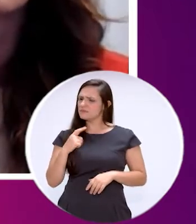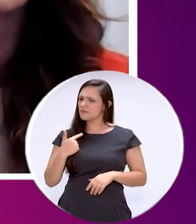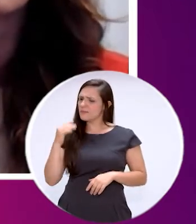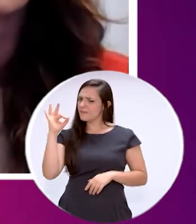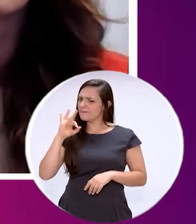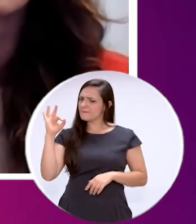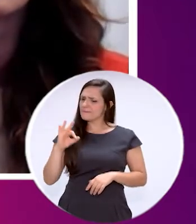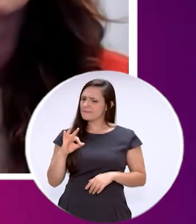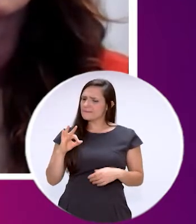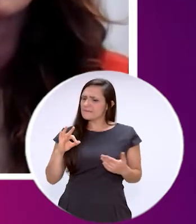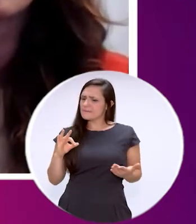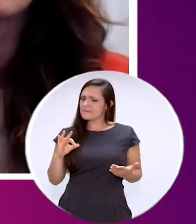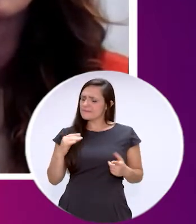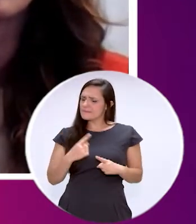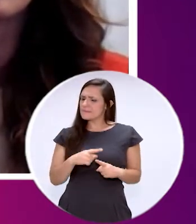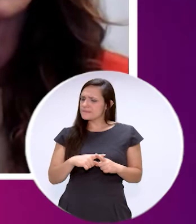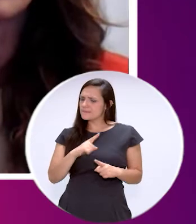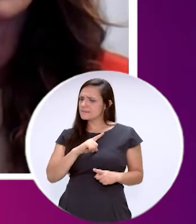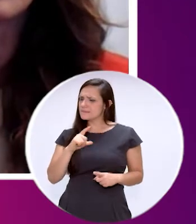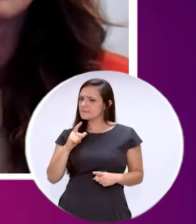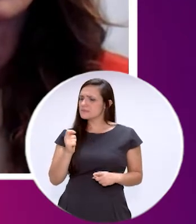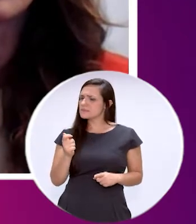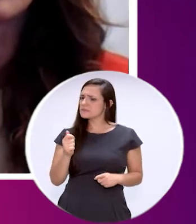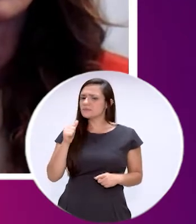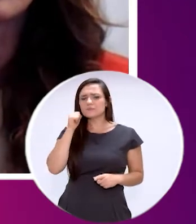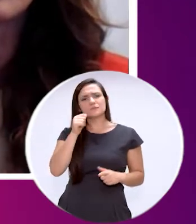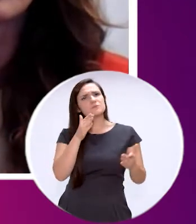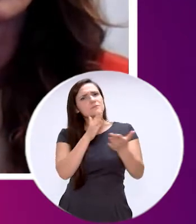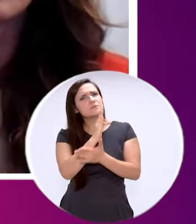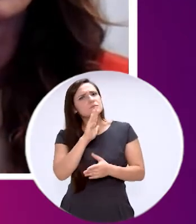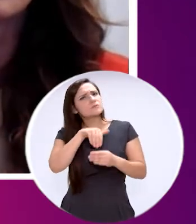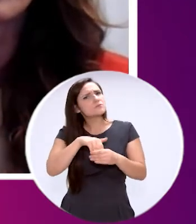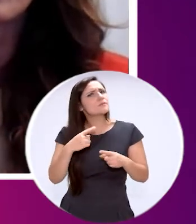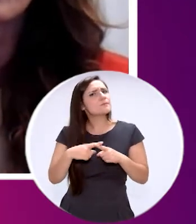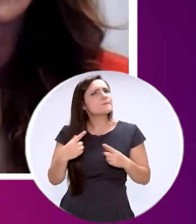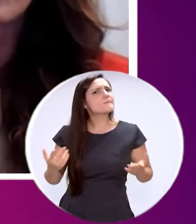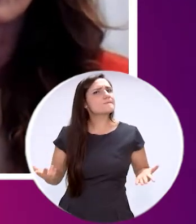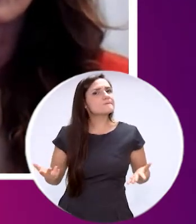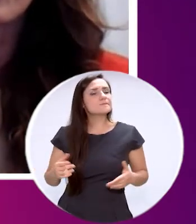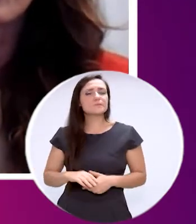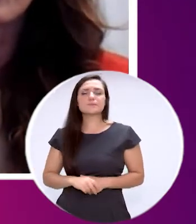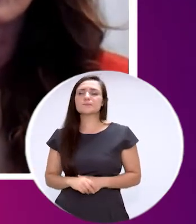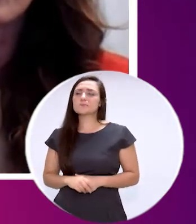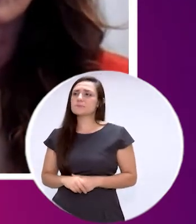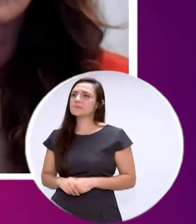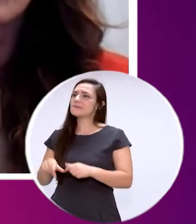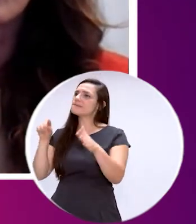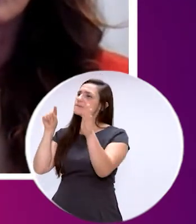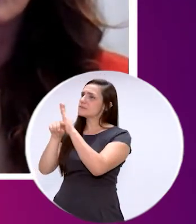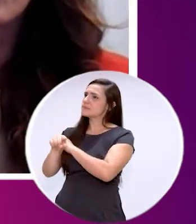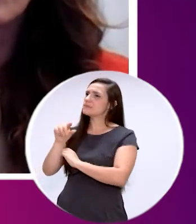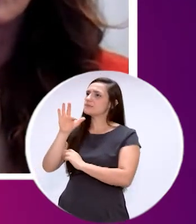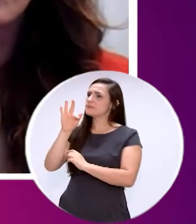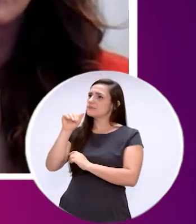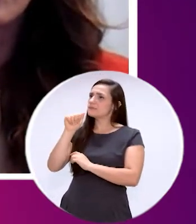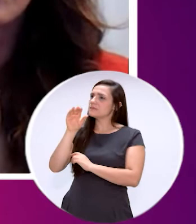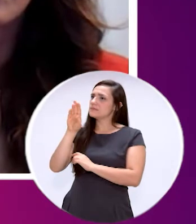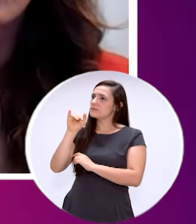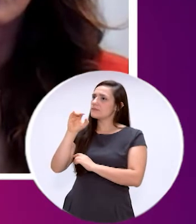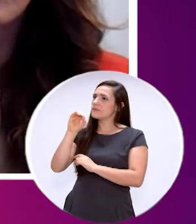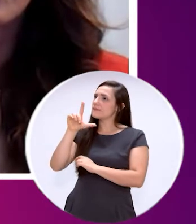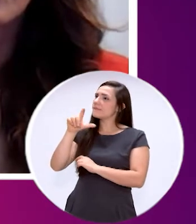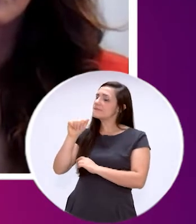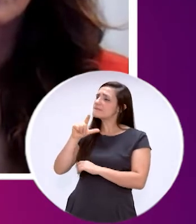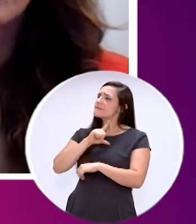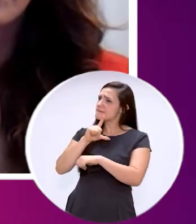da representação e do voto, né? Doutora Fabíola, agora contigo, temos um curso na Subsecretaria